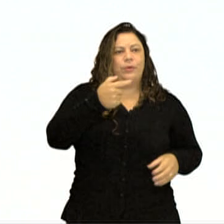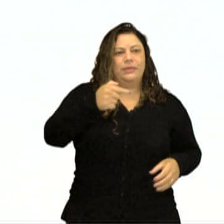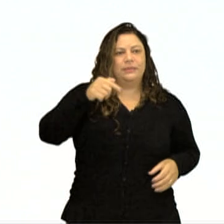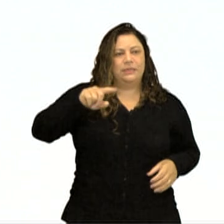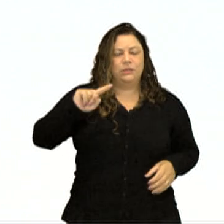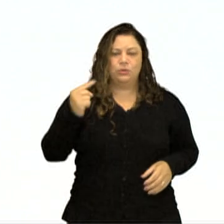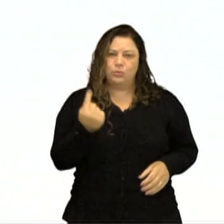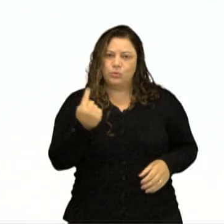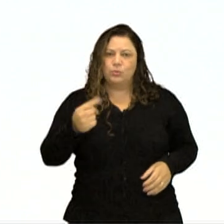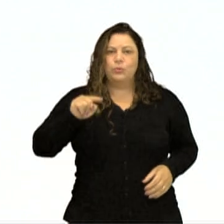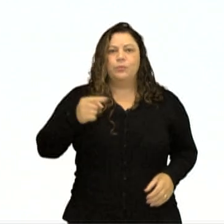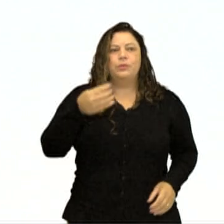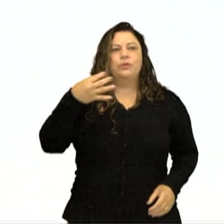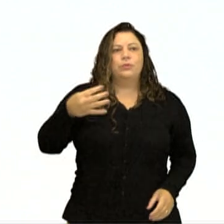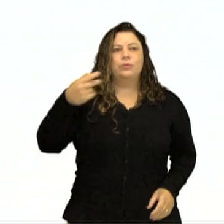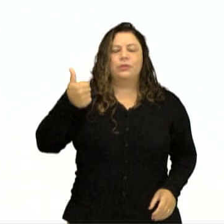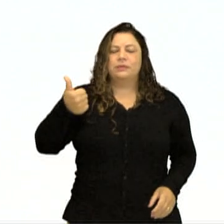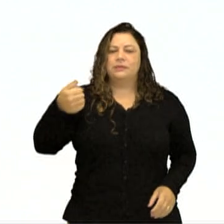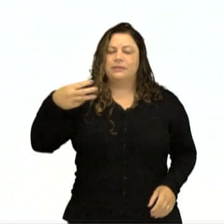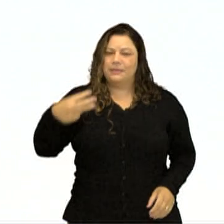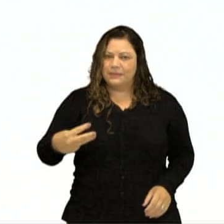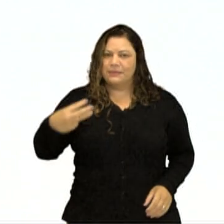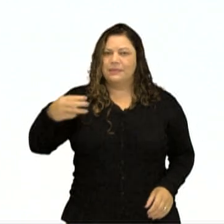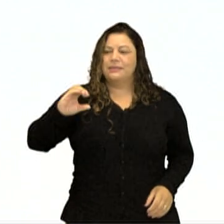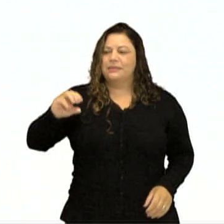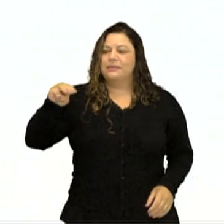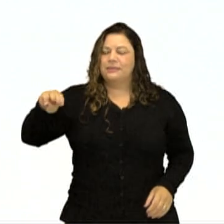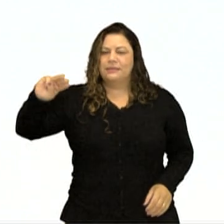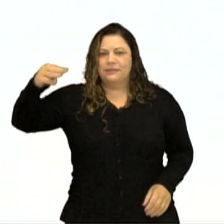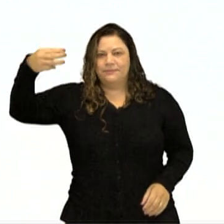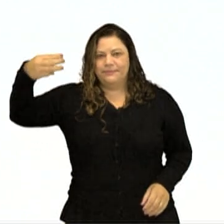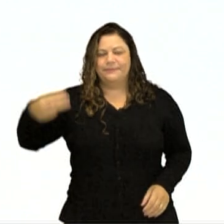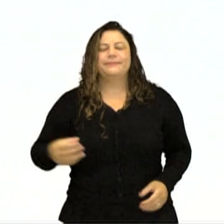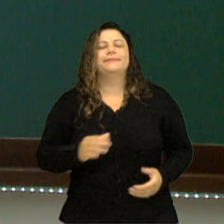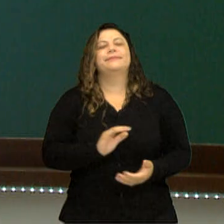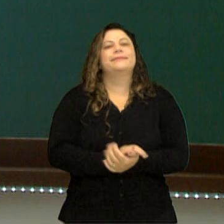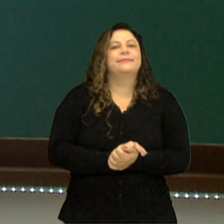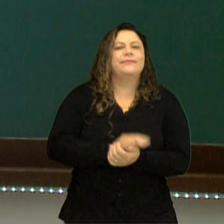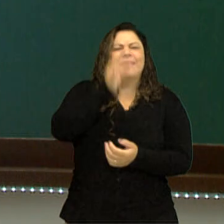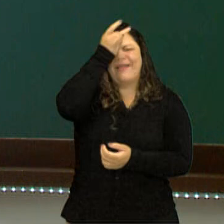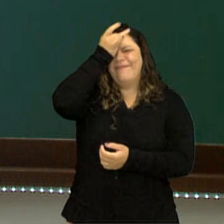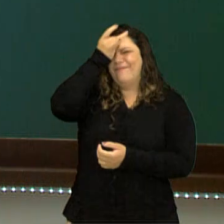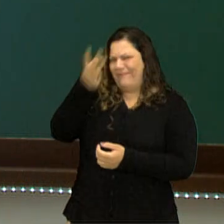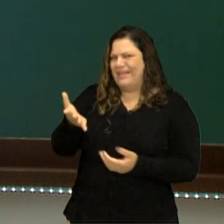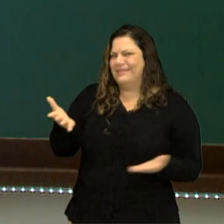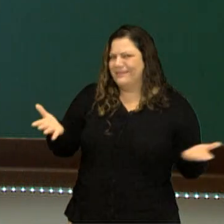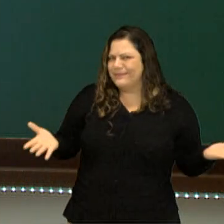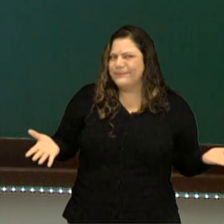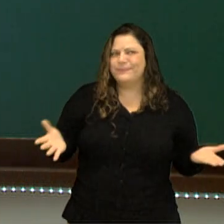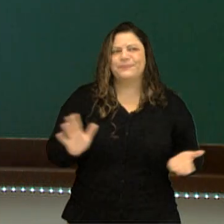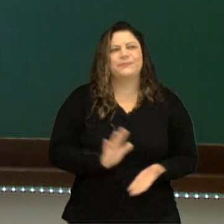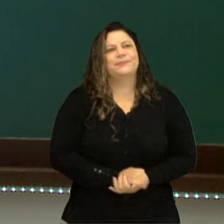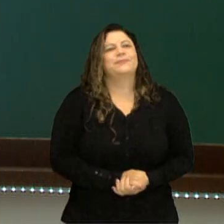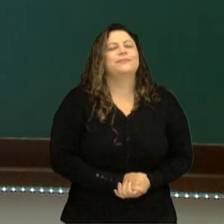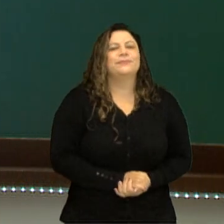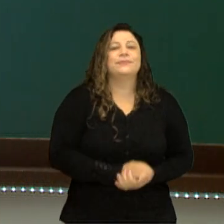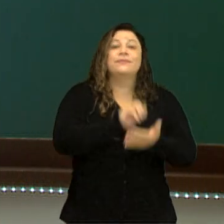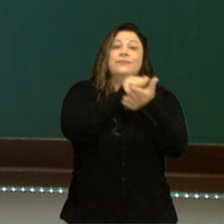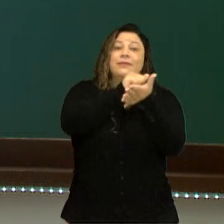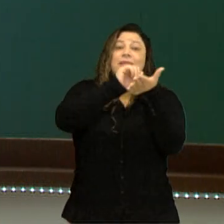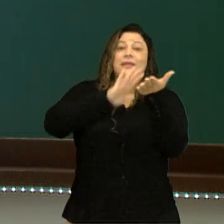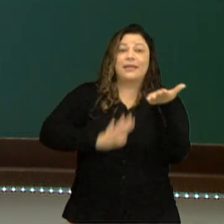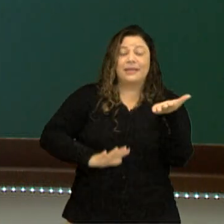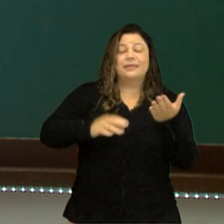então, portanto, é 1.413 centímetros cúbicos, gente. Fácil a questão, não é verdade? Vamos então agora